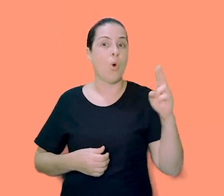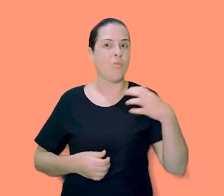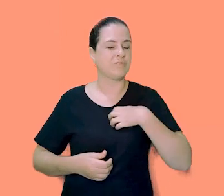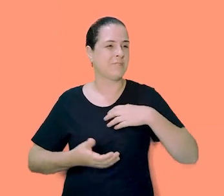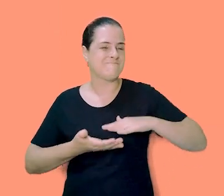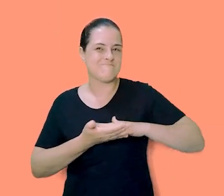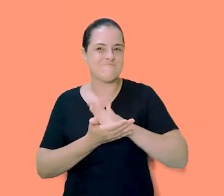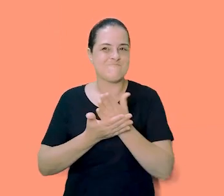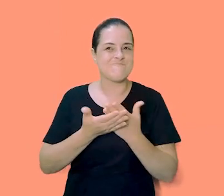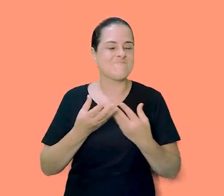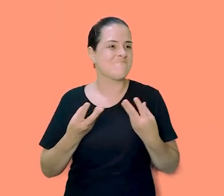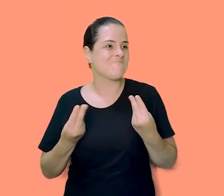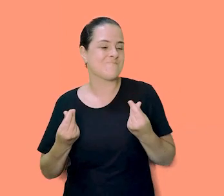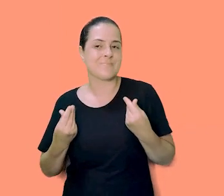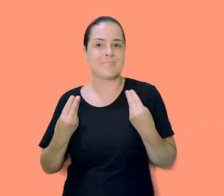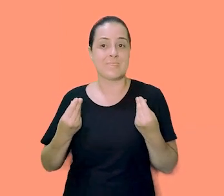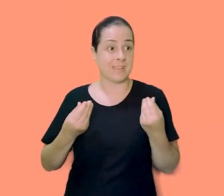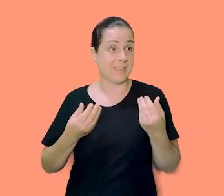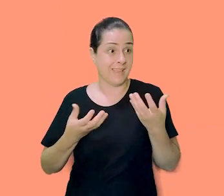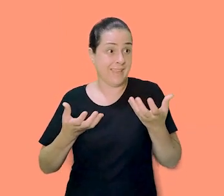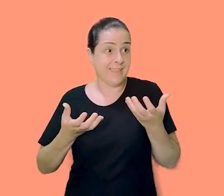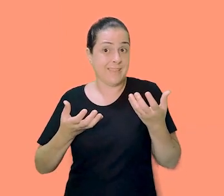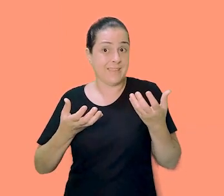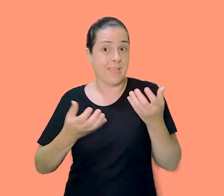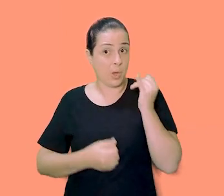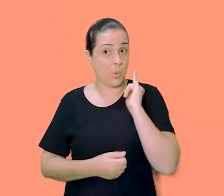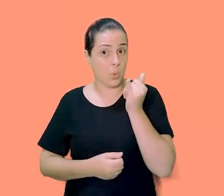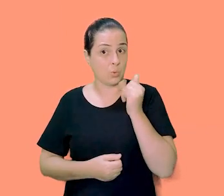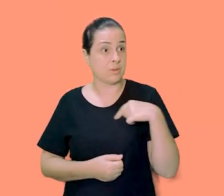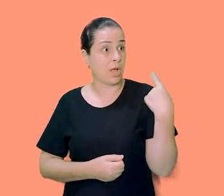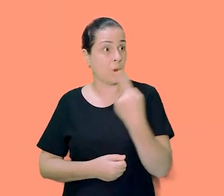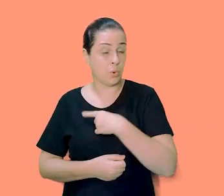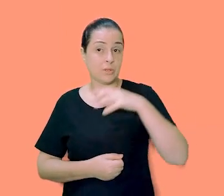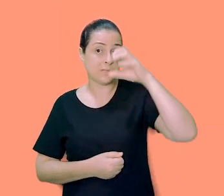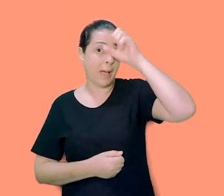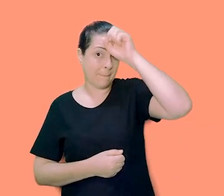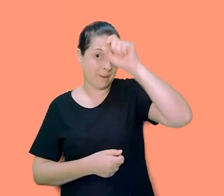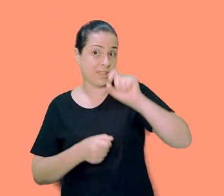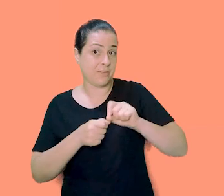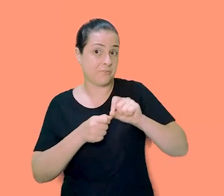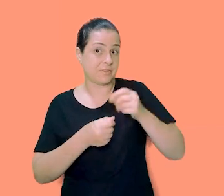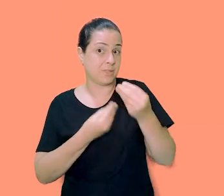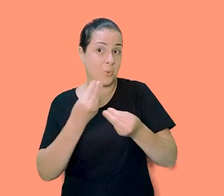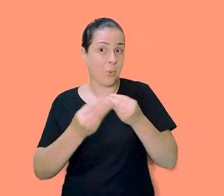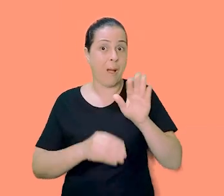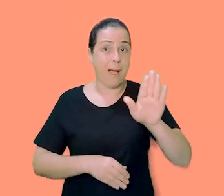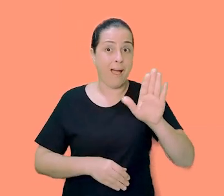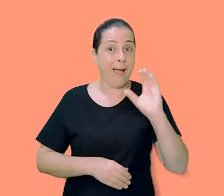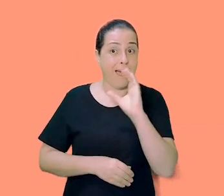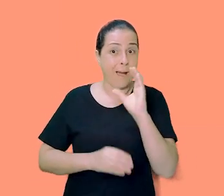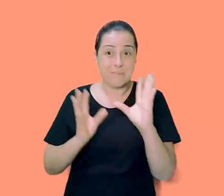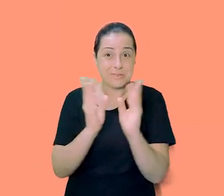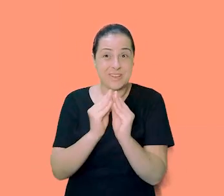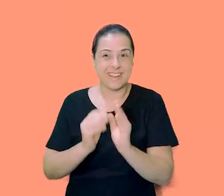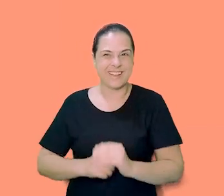ou desconfortável para compartilhar, para a gente aprender o que fazer numa situação? Rapidinho, Lac.